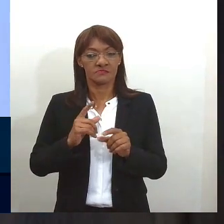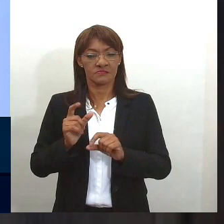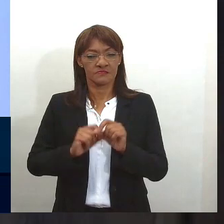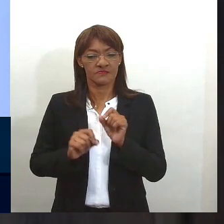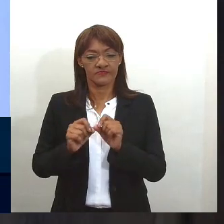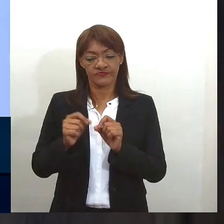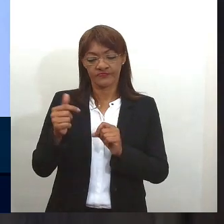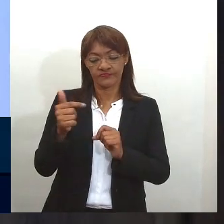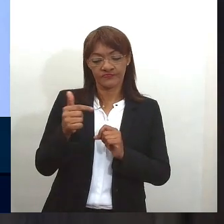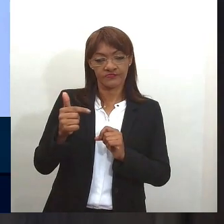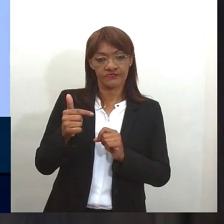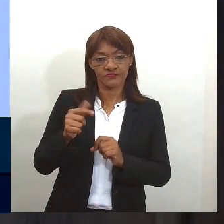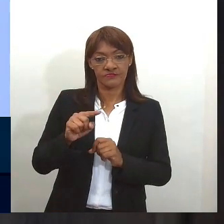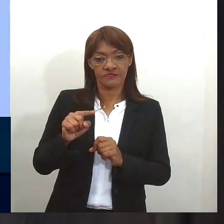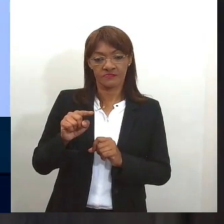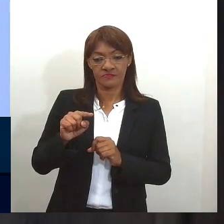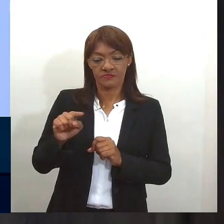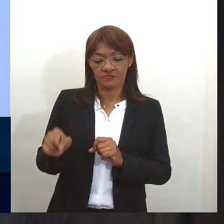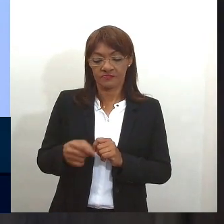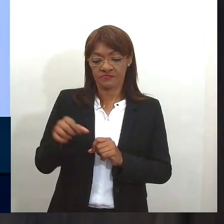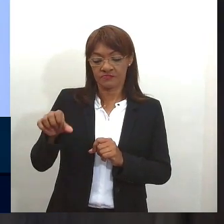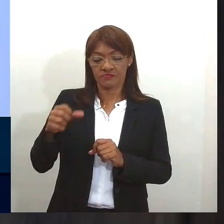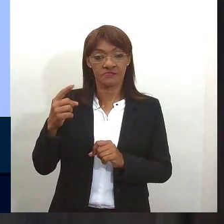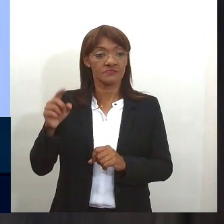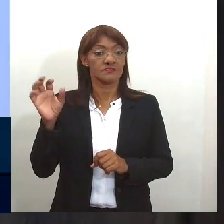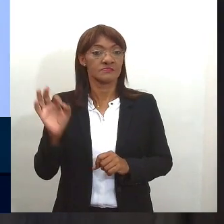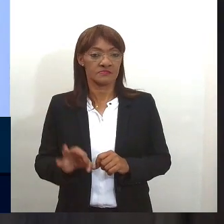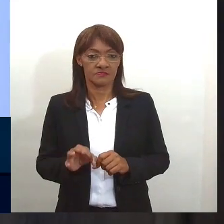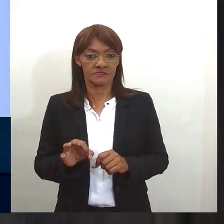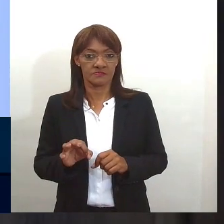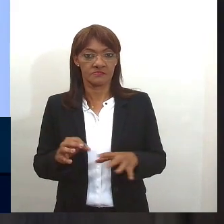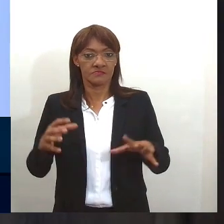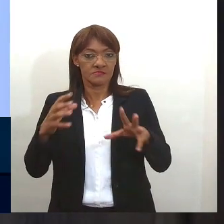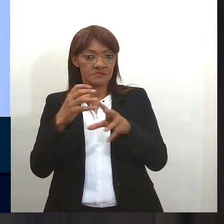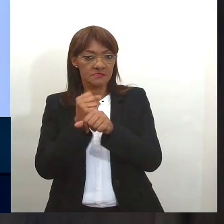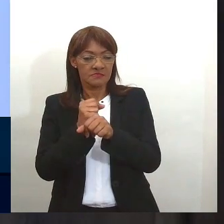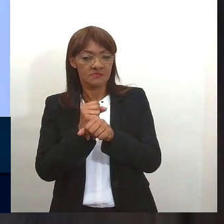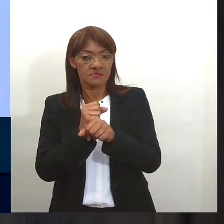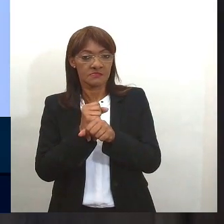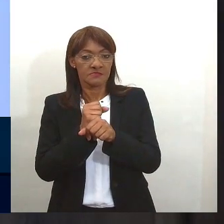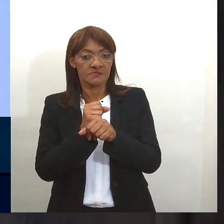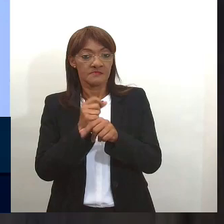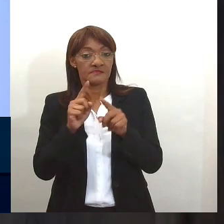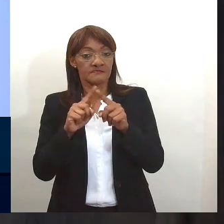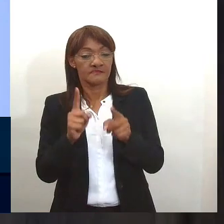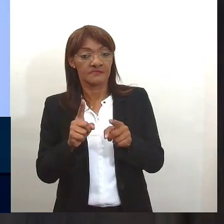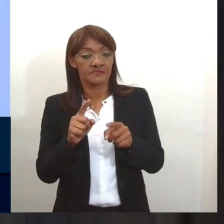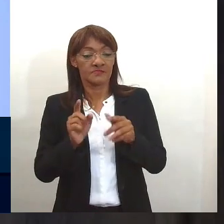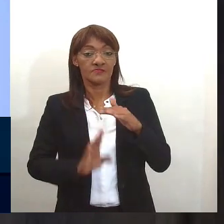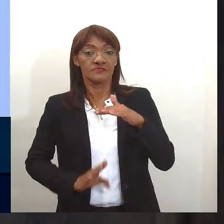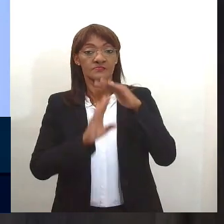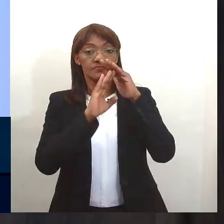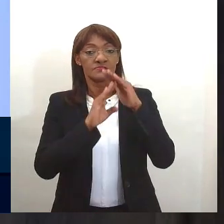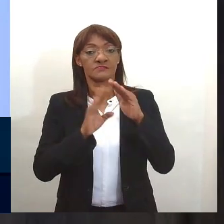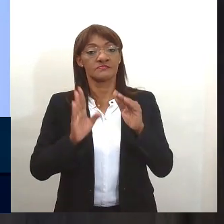22,91% de dívida consolidada líquida, o limite é 200%. Serviço da dívida, 3,53%.